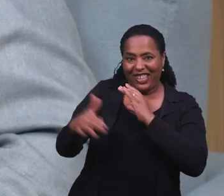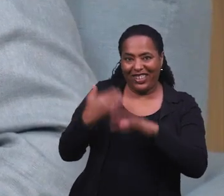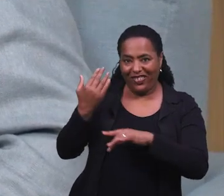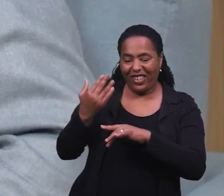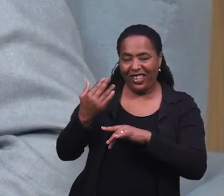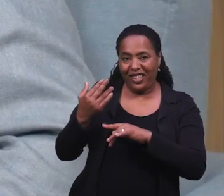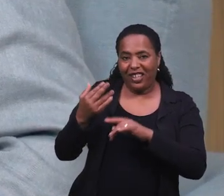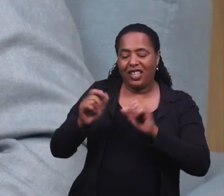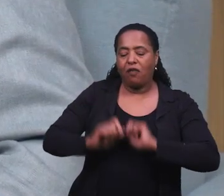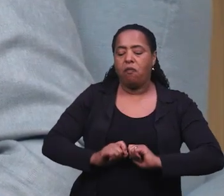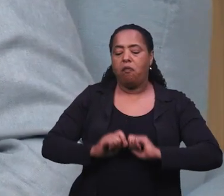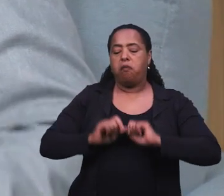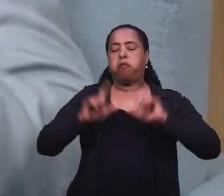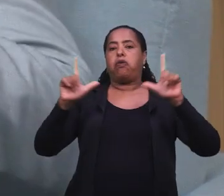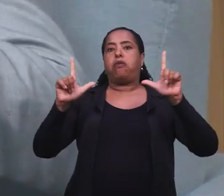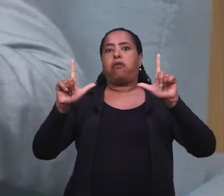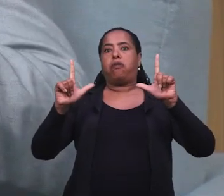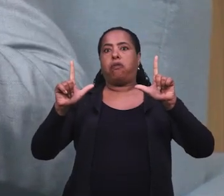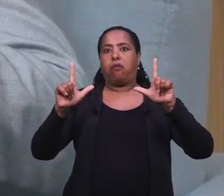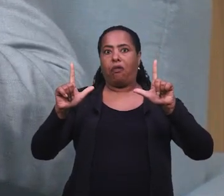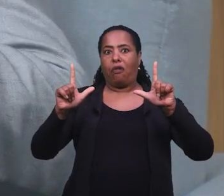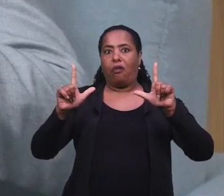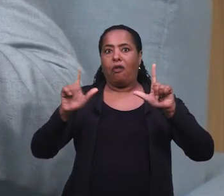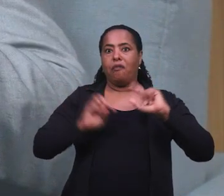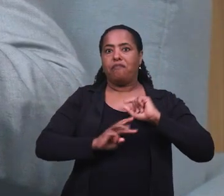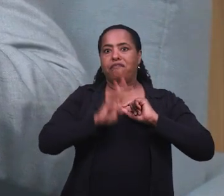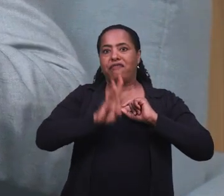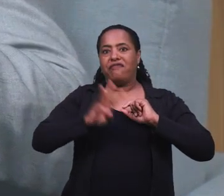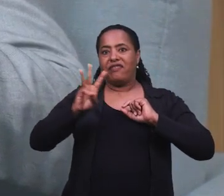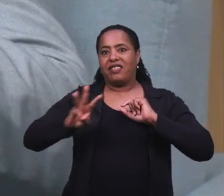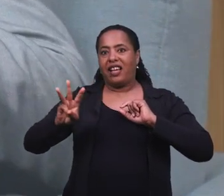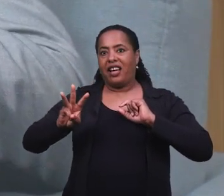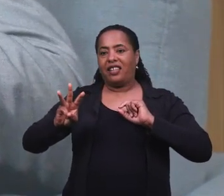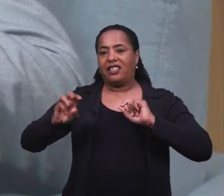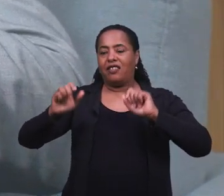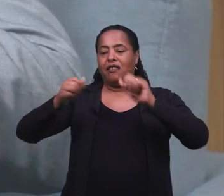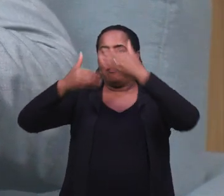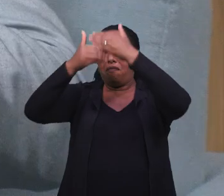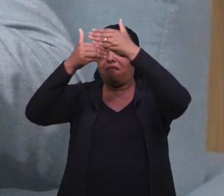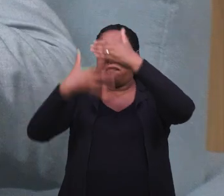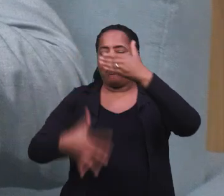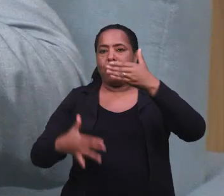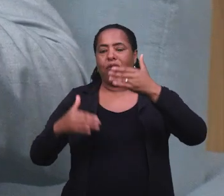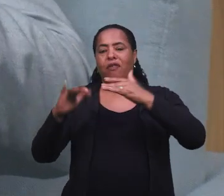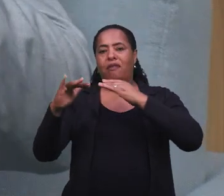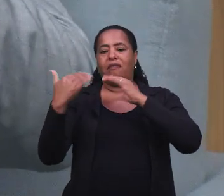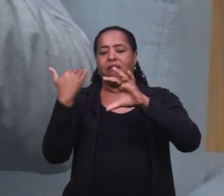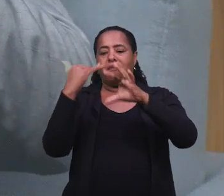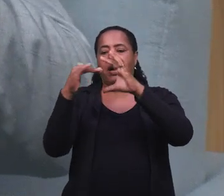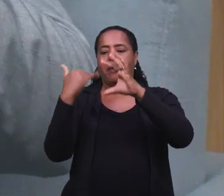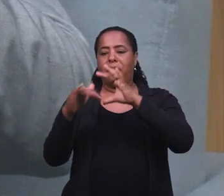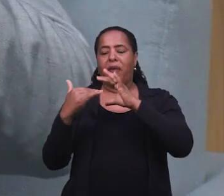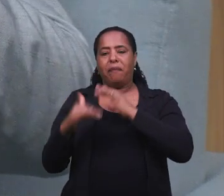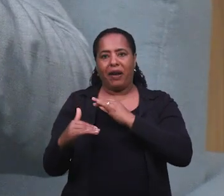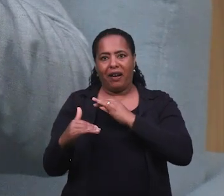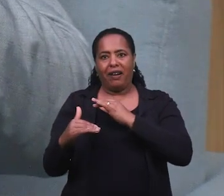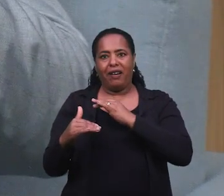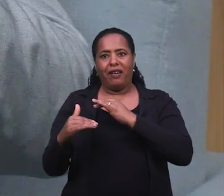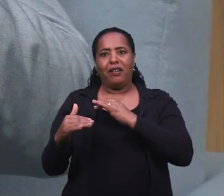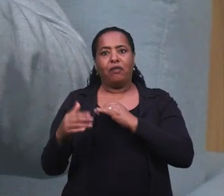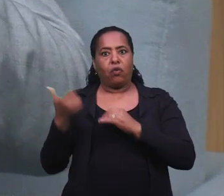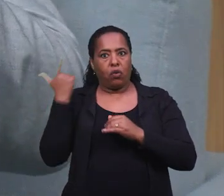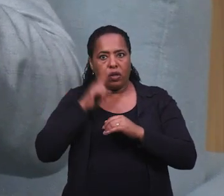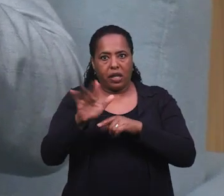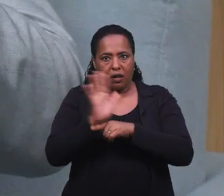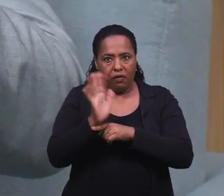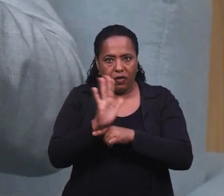recados, enviando os seus vídeos. Você também quer enviar o seu vídeo? Então, peraí, não perca tempo não. Tá aparecendo um QR Code agora na